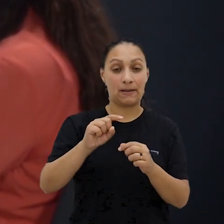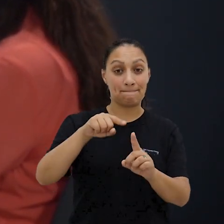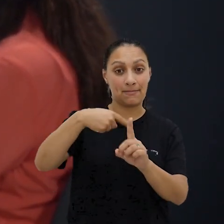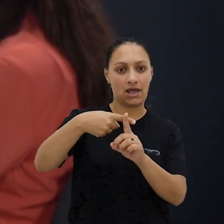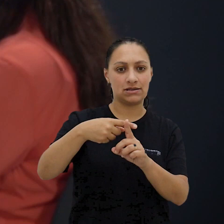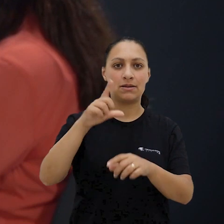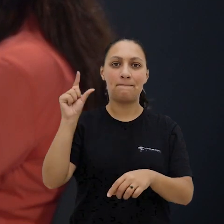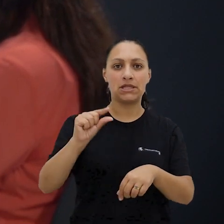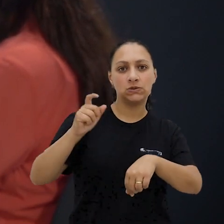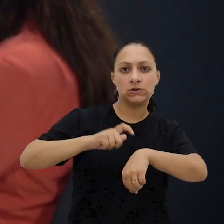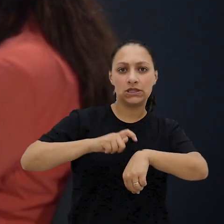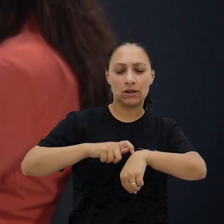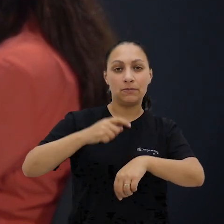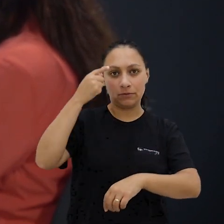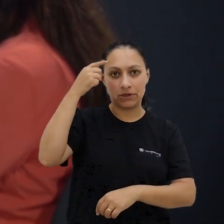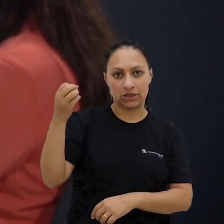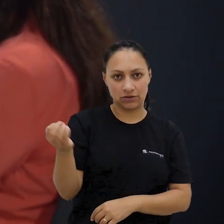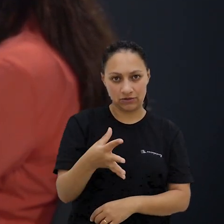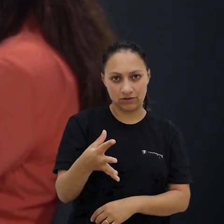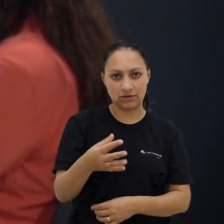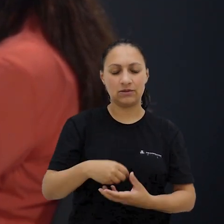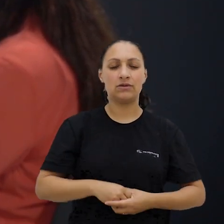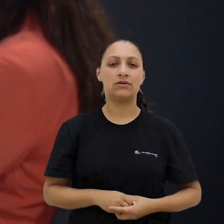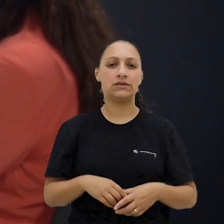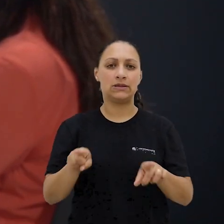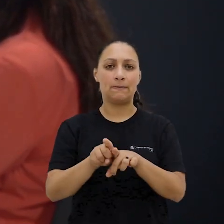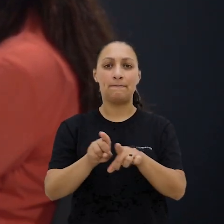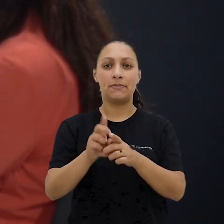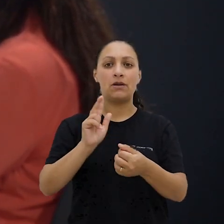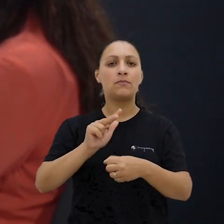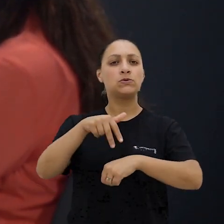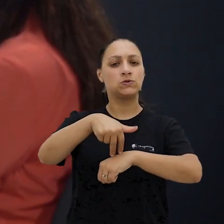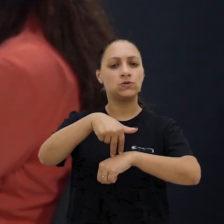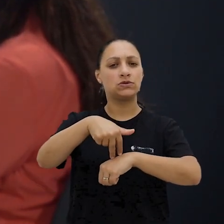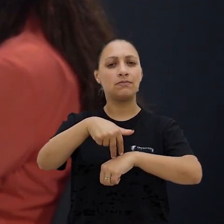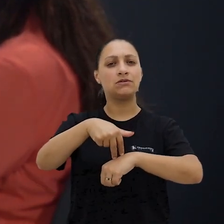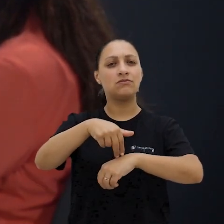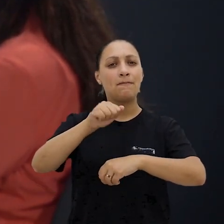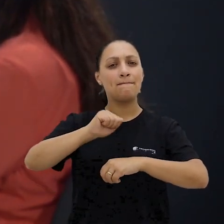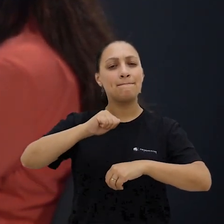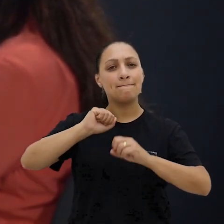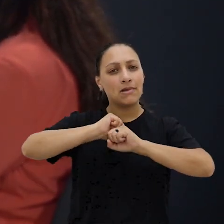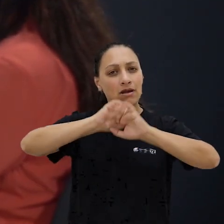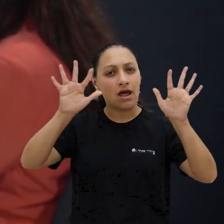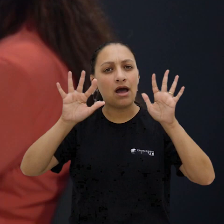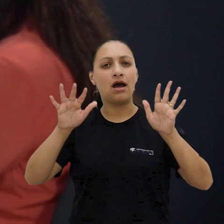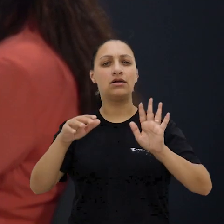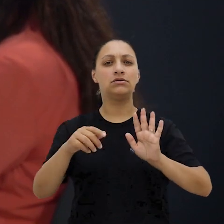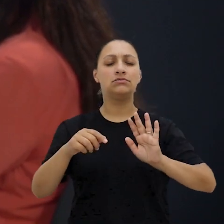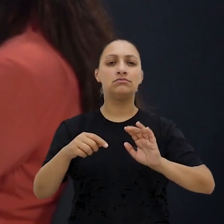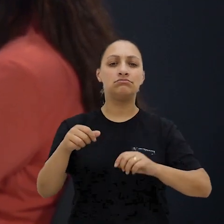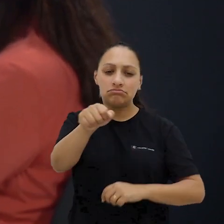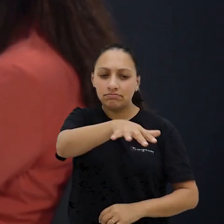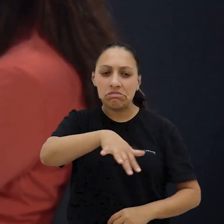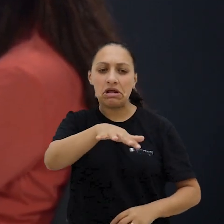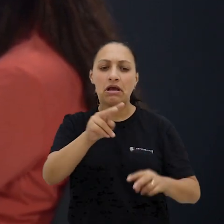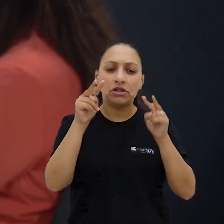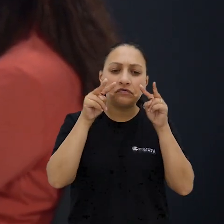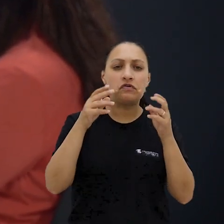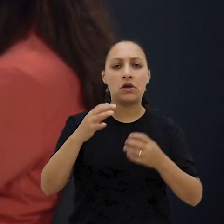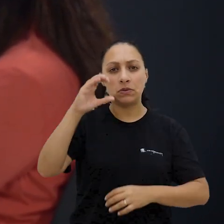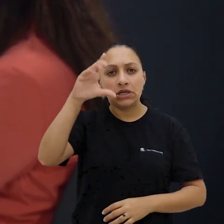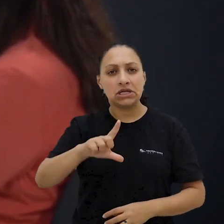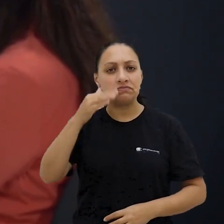menos tempo pela inovação, consegue ter um posicionamento muito mais claro, transparente para o mercado, para o teu